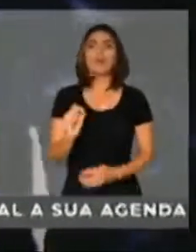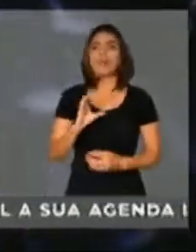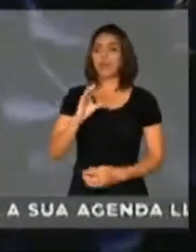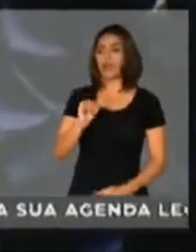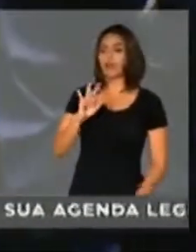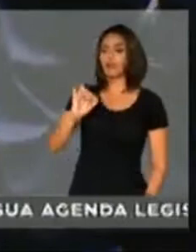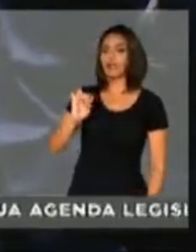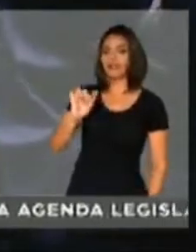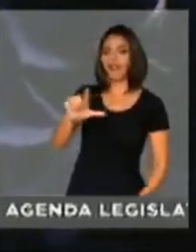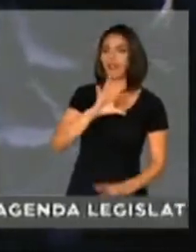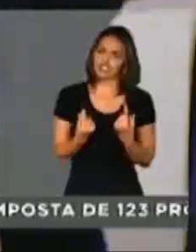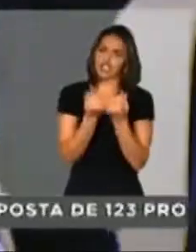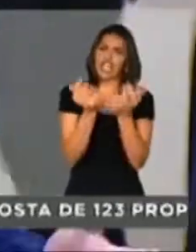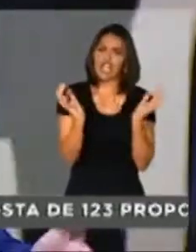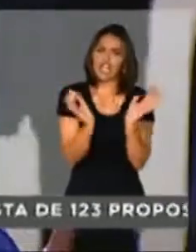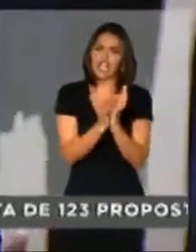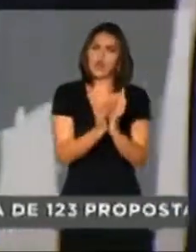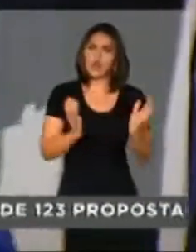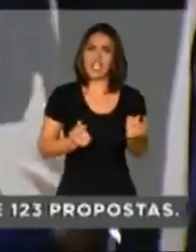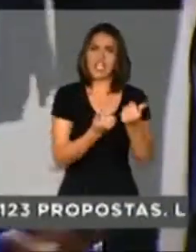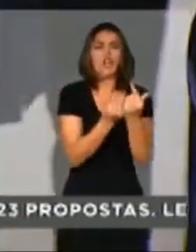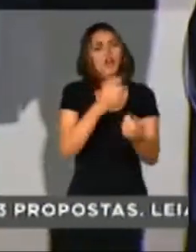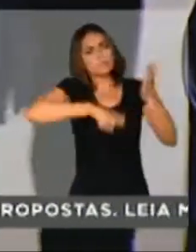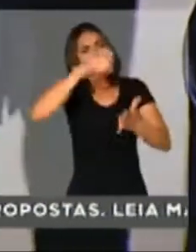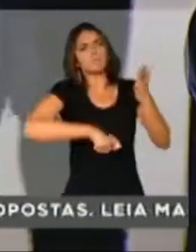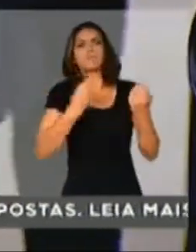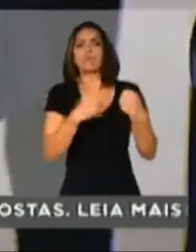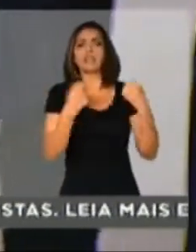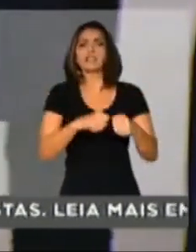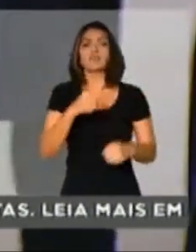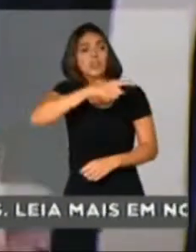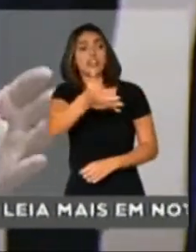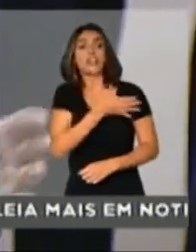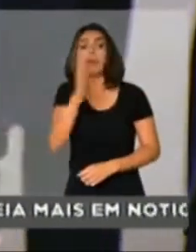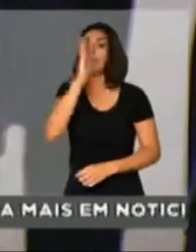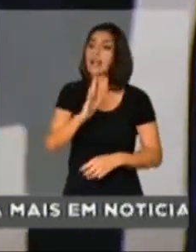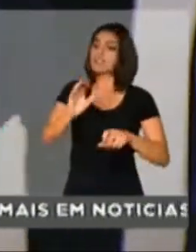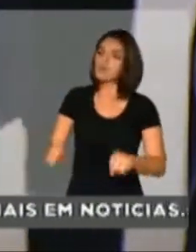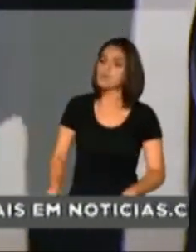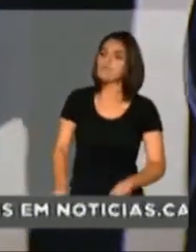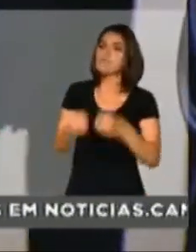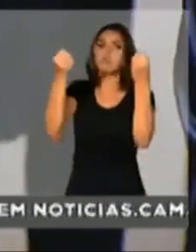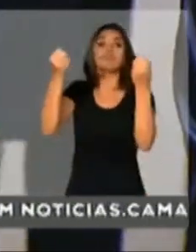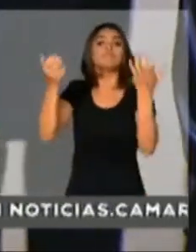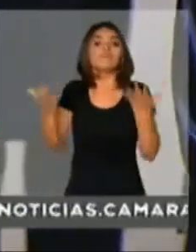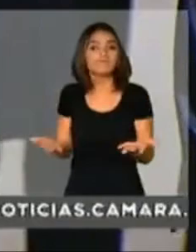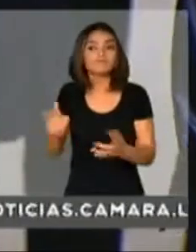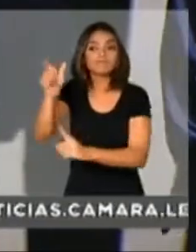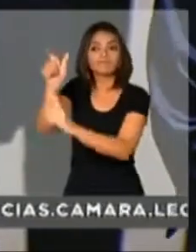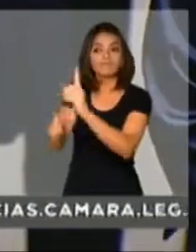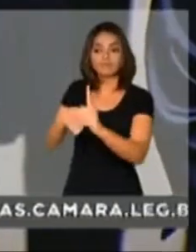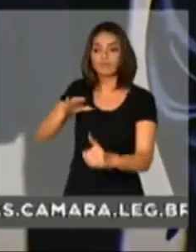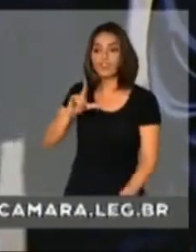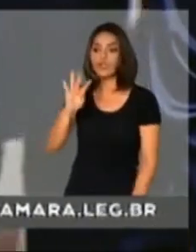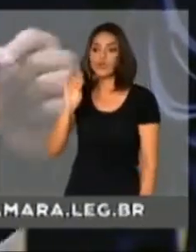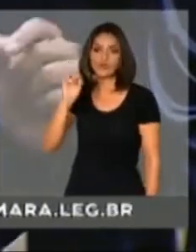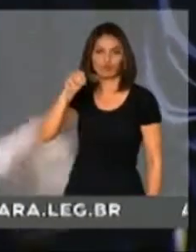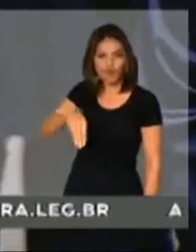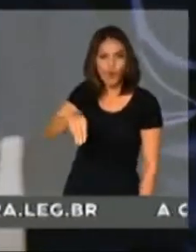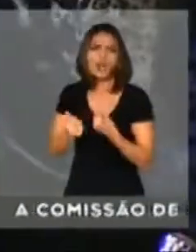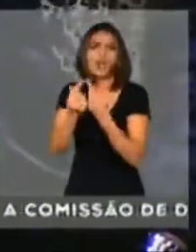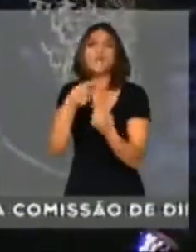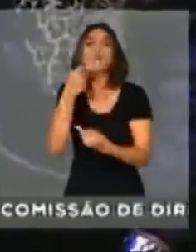em massa do país. Porque eles querem ver o Brasil pegando fogo. E como diria o grande economista Milton Friedman,